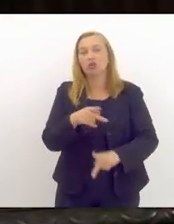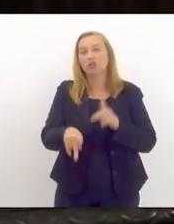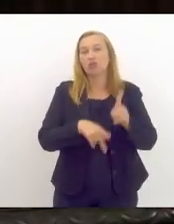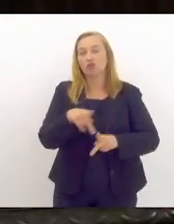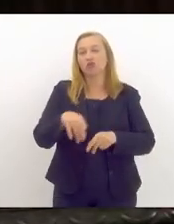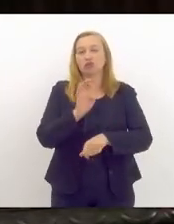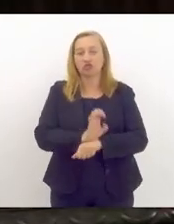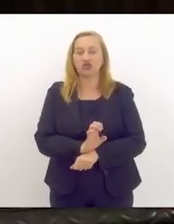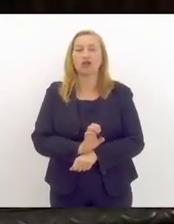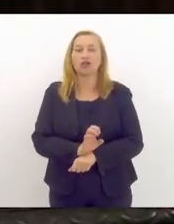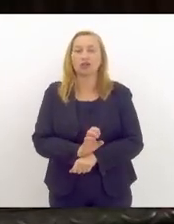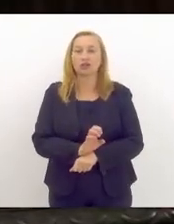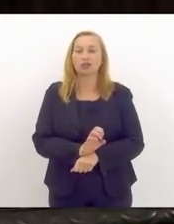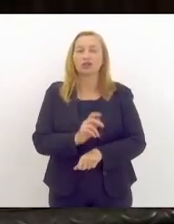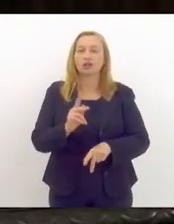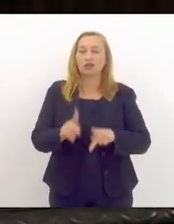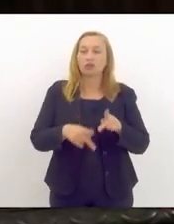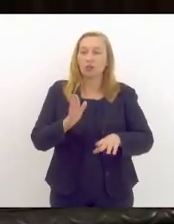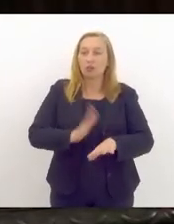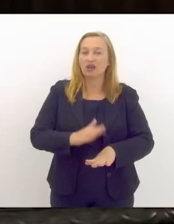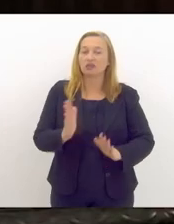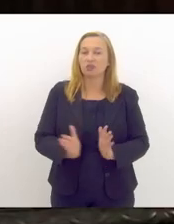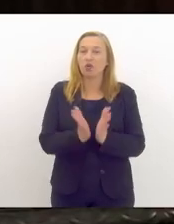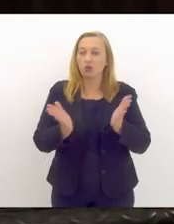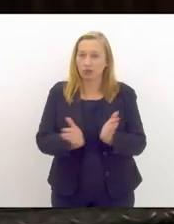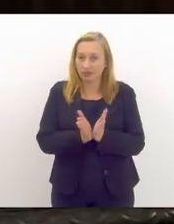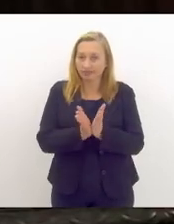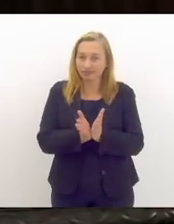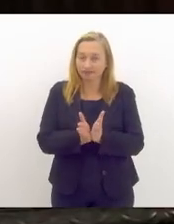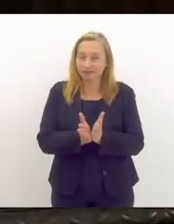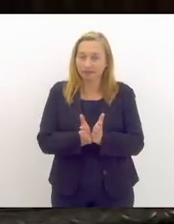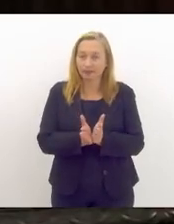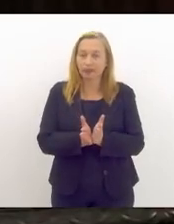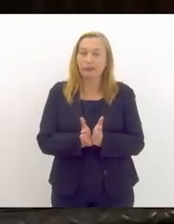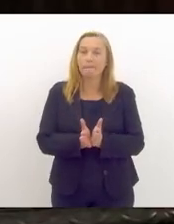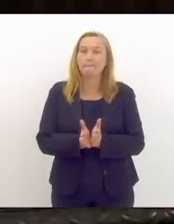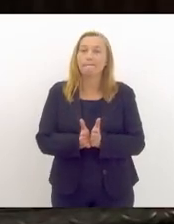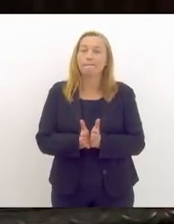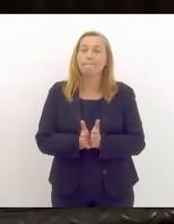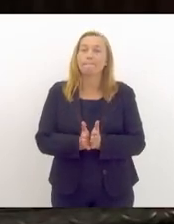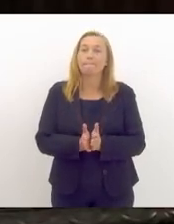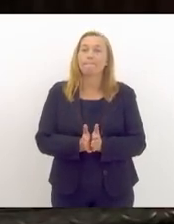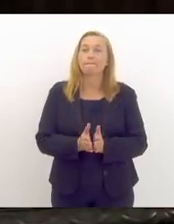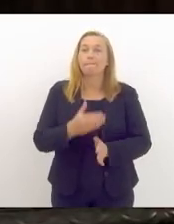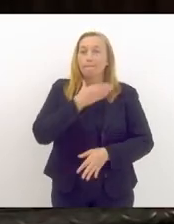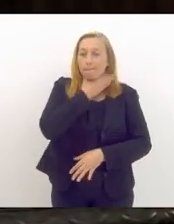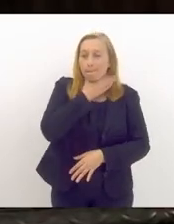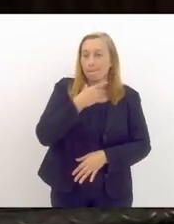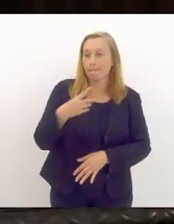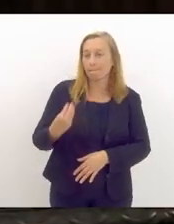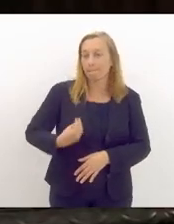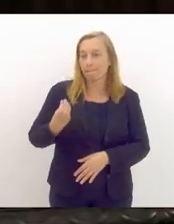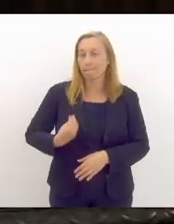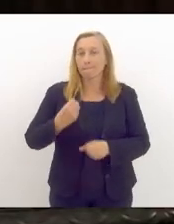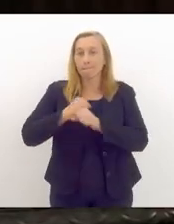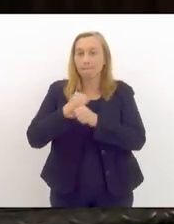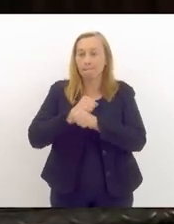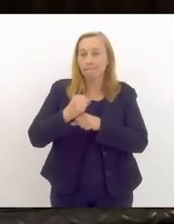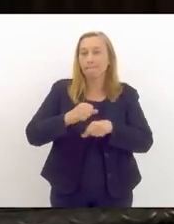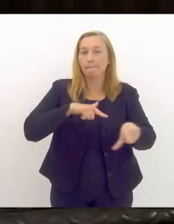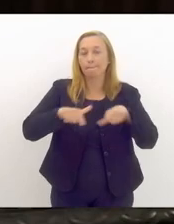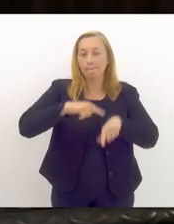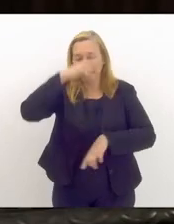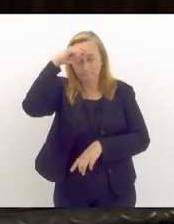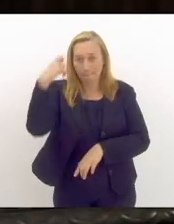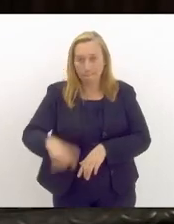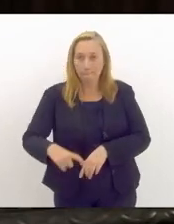a população mais vulnerável diante do cenário da crise sanitária. Foram anos de muito trabalho